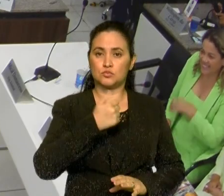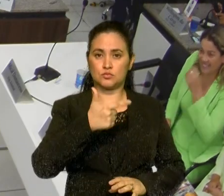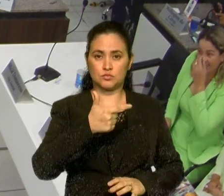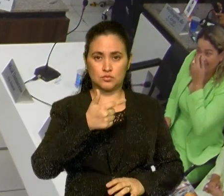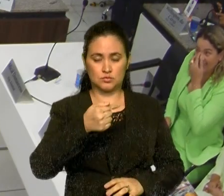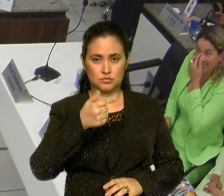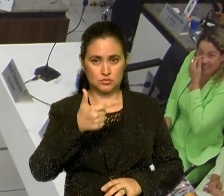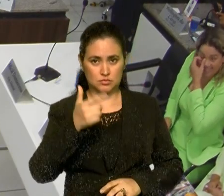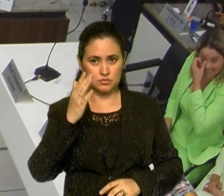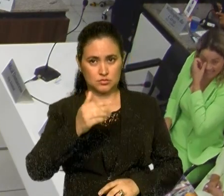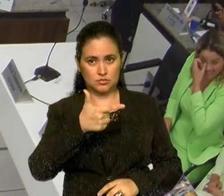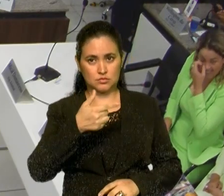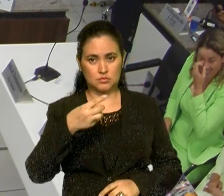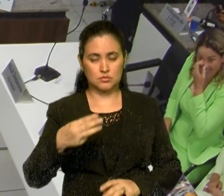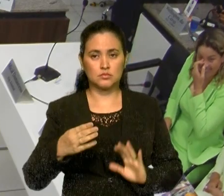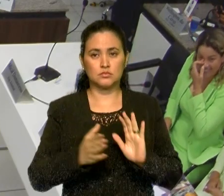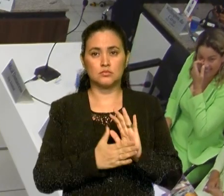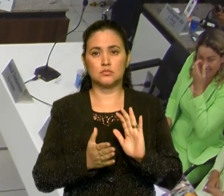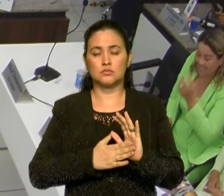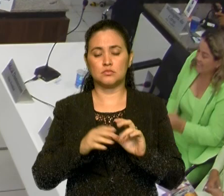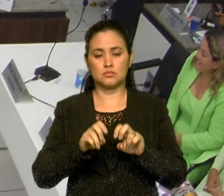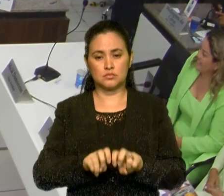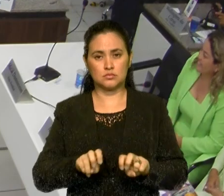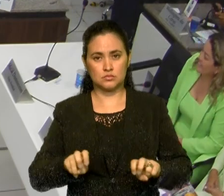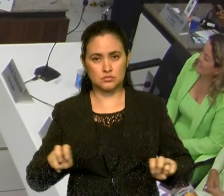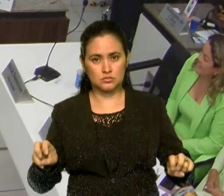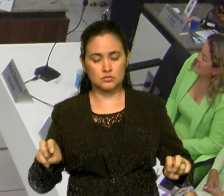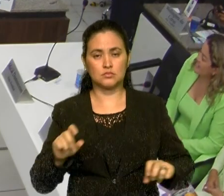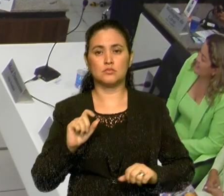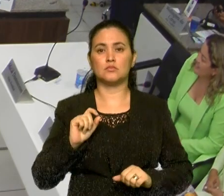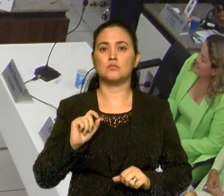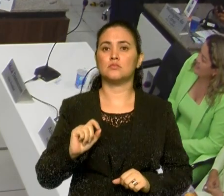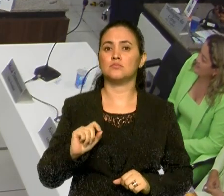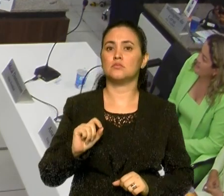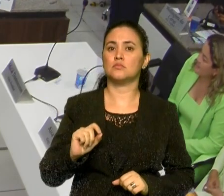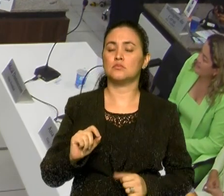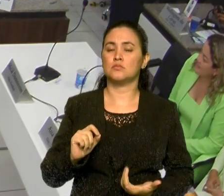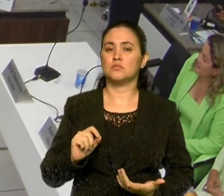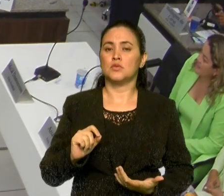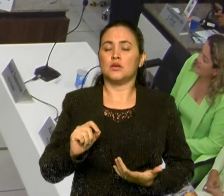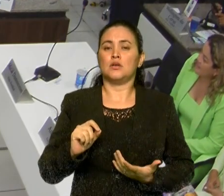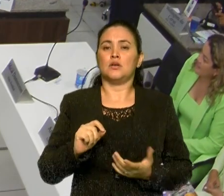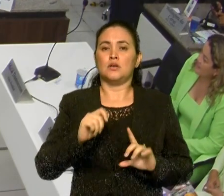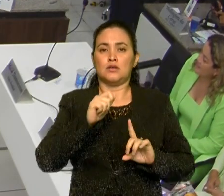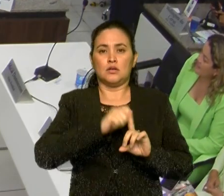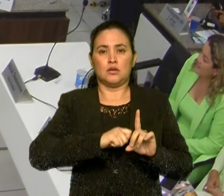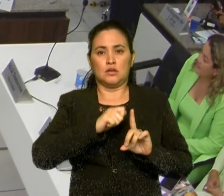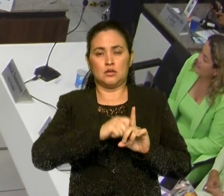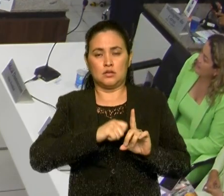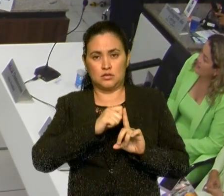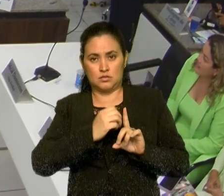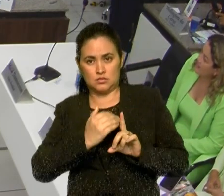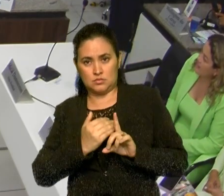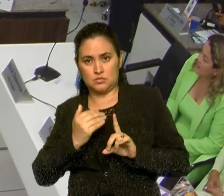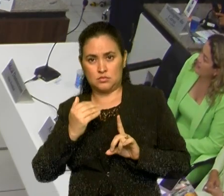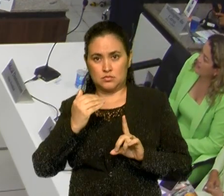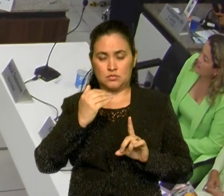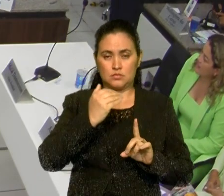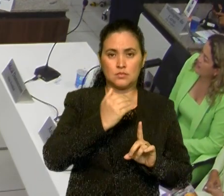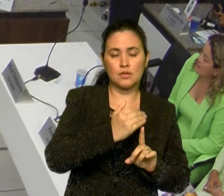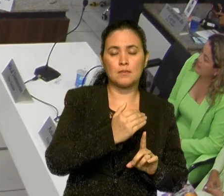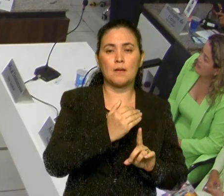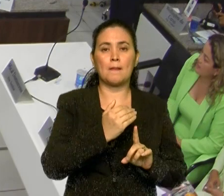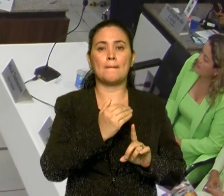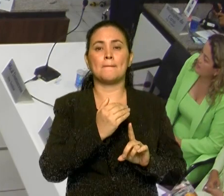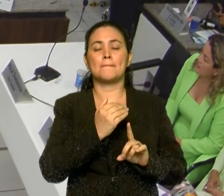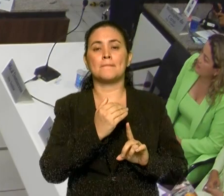272/2023, de autoria da mesa diretora, que dispõe sobre o reajuste do vencimento base dos cargos